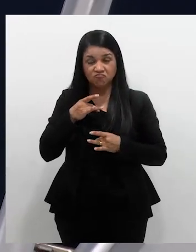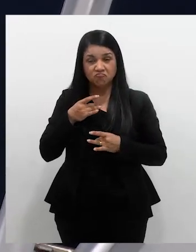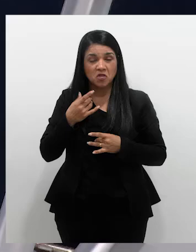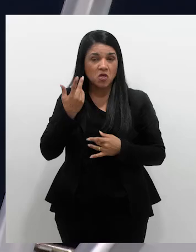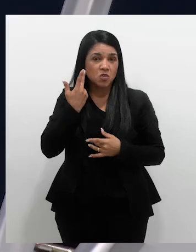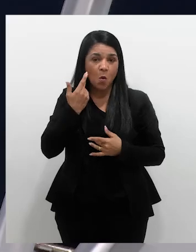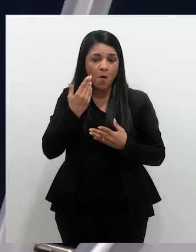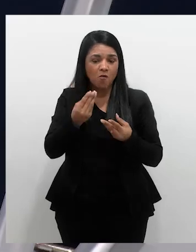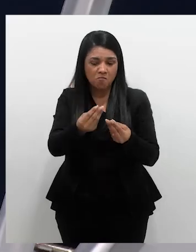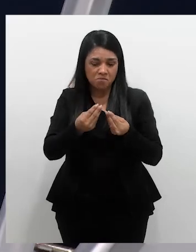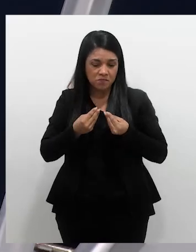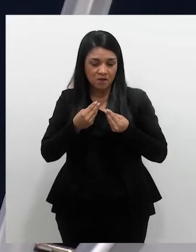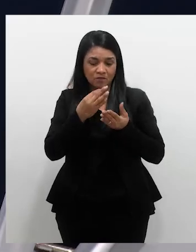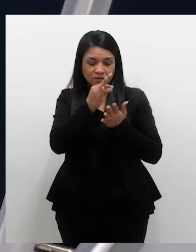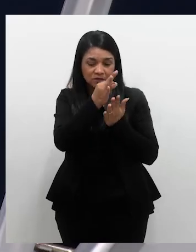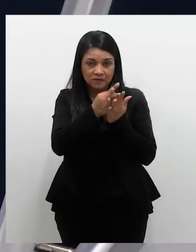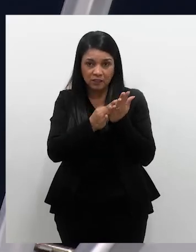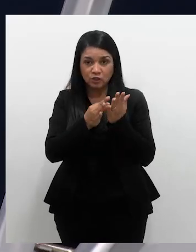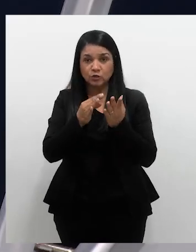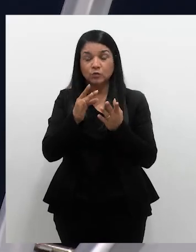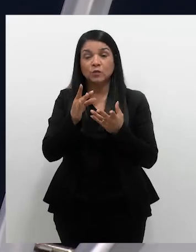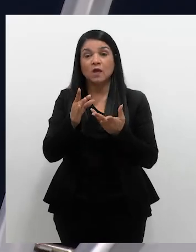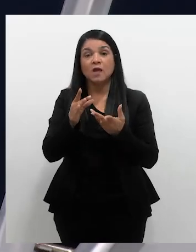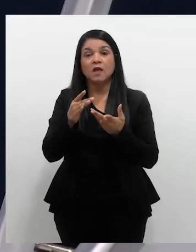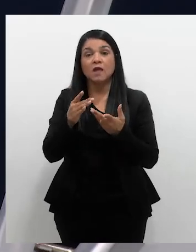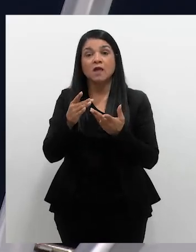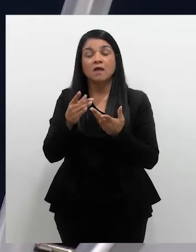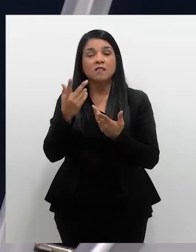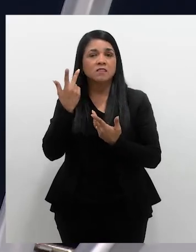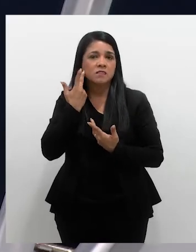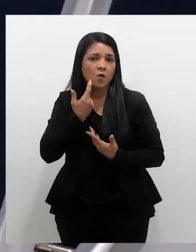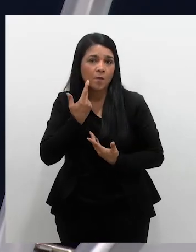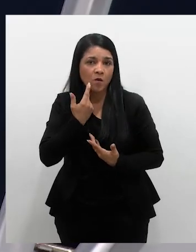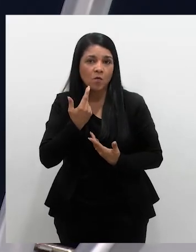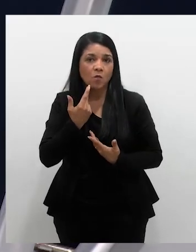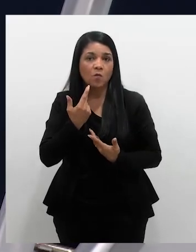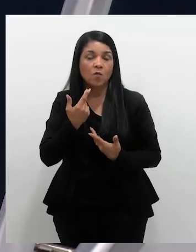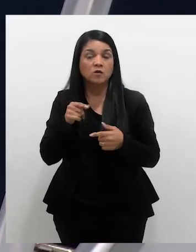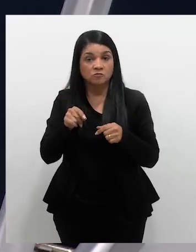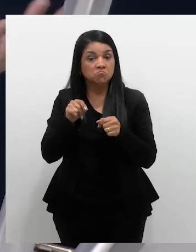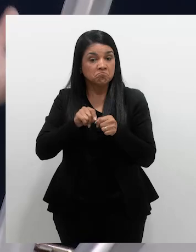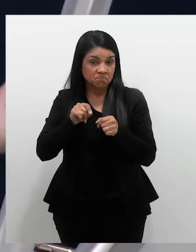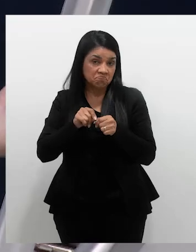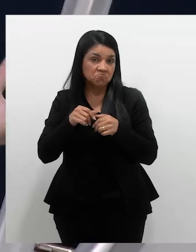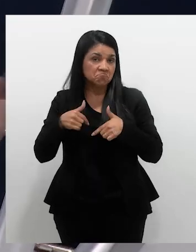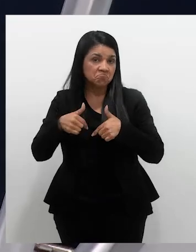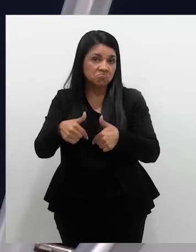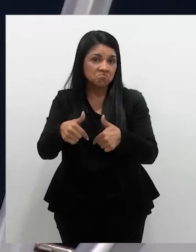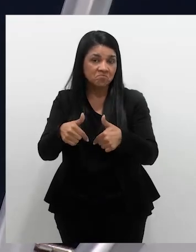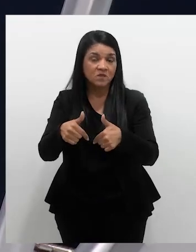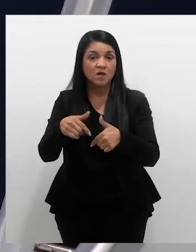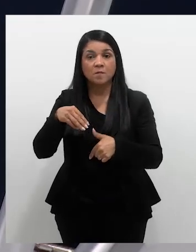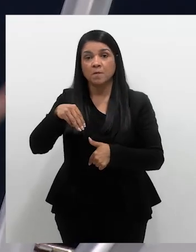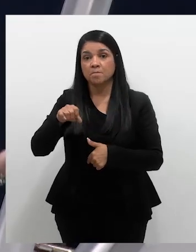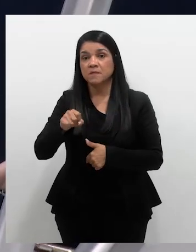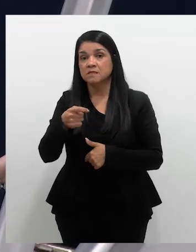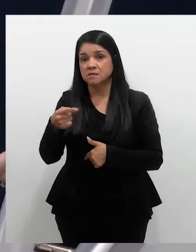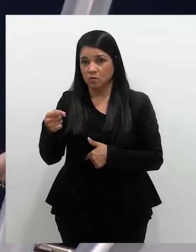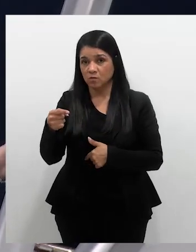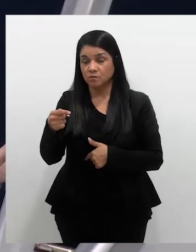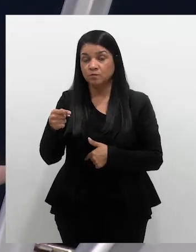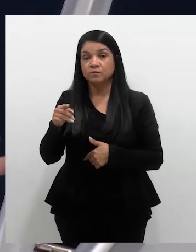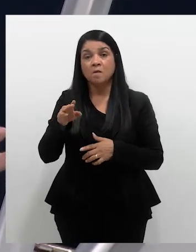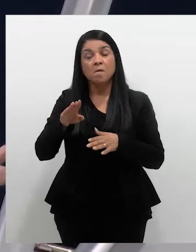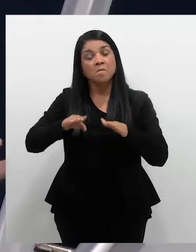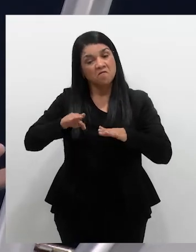são coisas divinas que acontecem, os personagens, eles vêm pra gente e a gente tem que fazer, e eu acho que é uma missão de